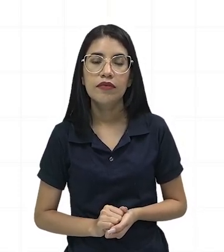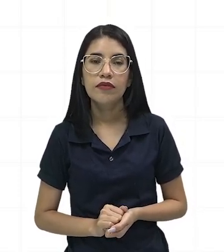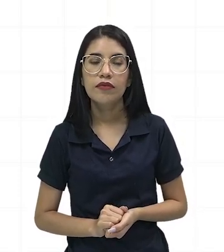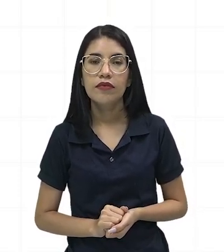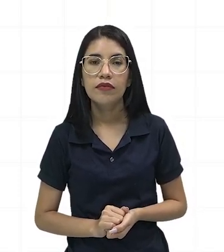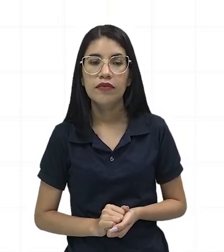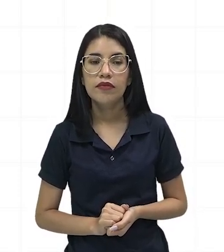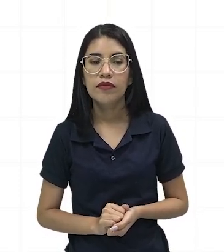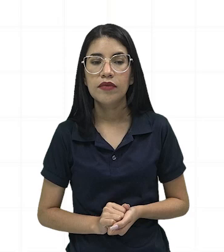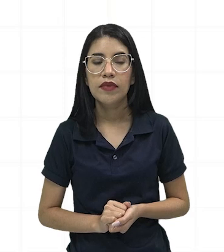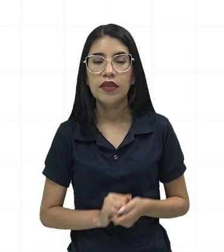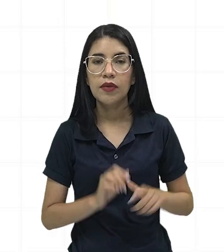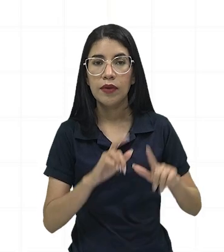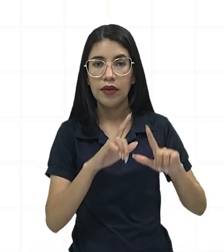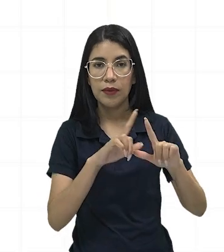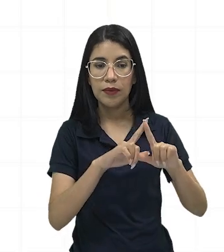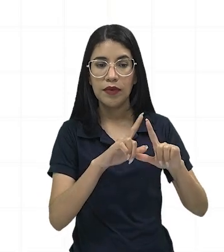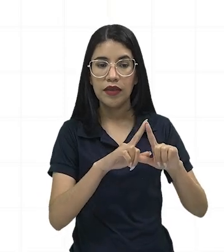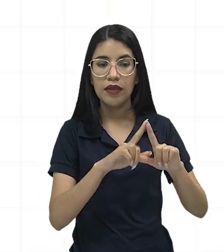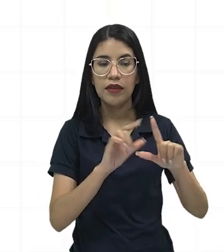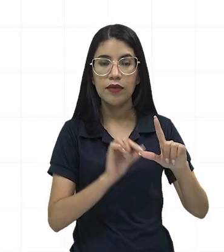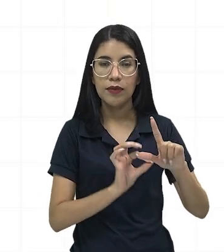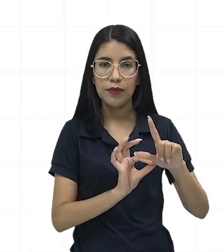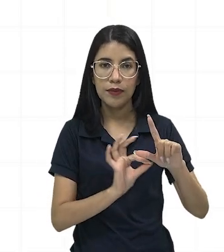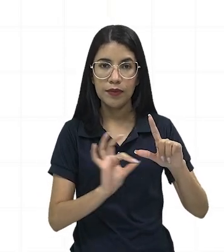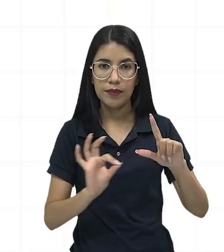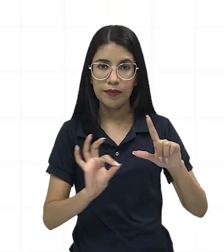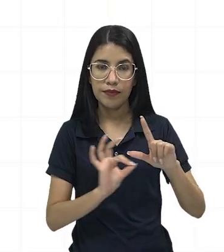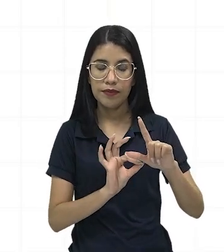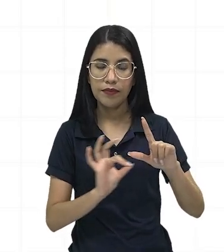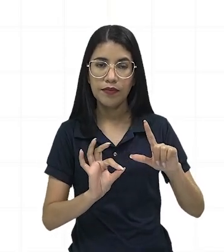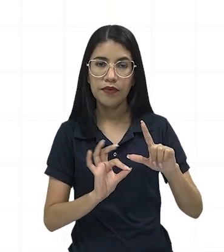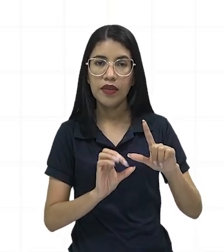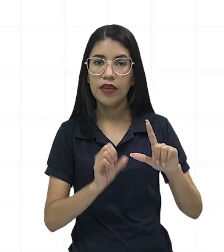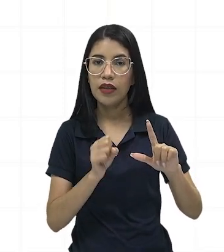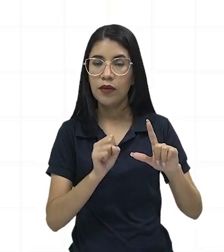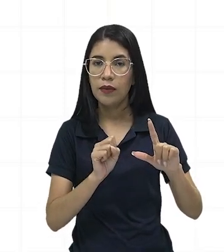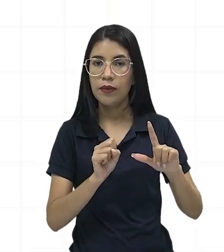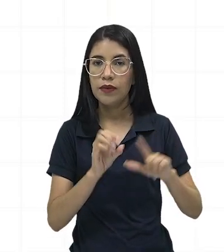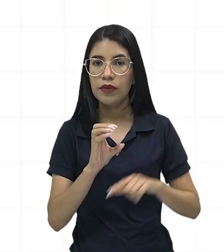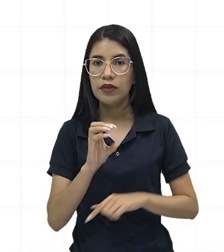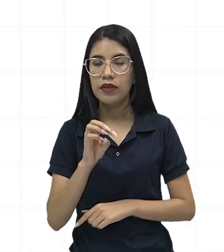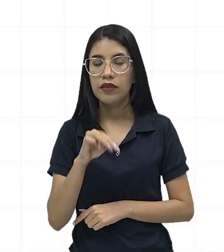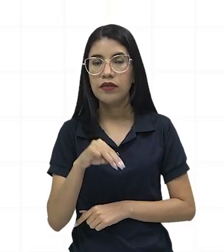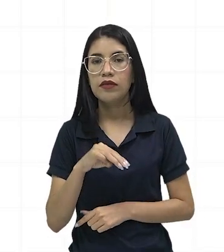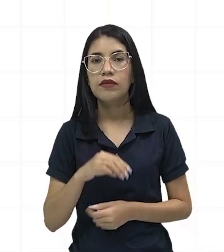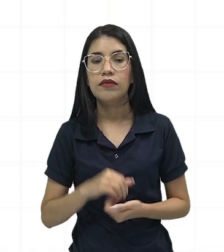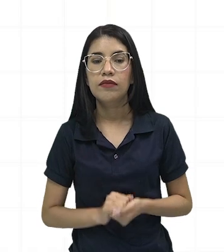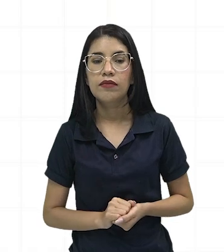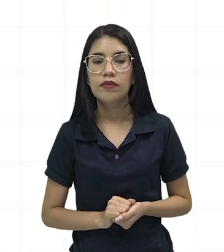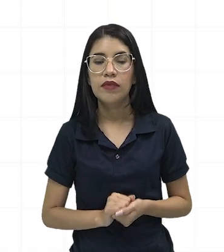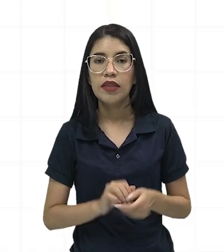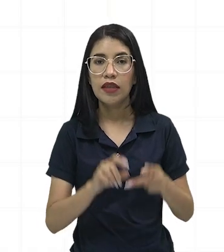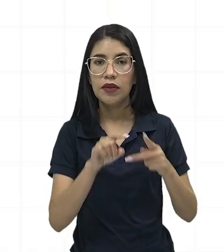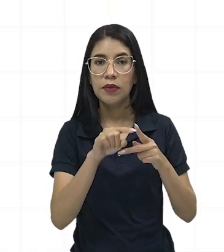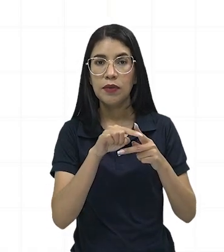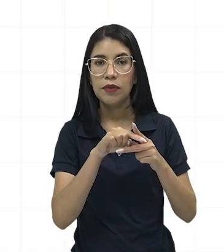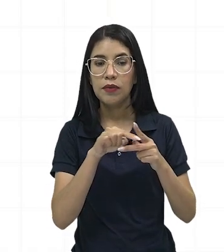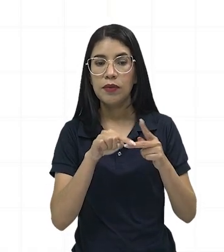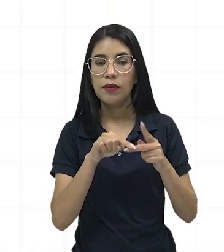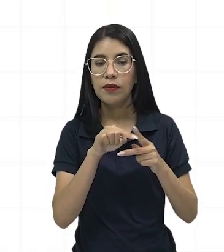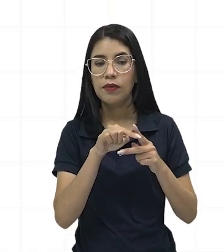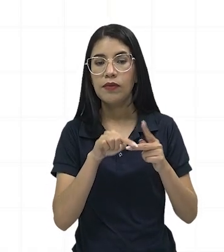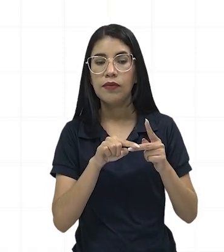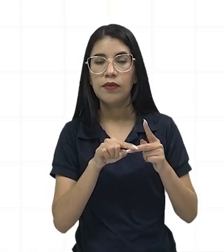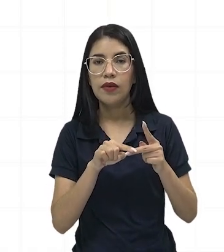a medida de um lado, 8 centímetros. Temos a medida de um